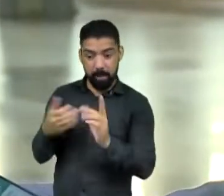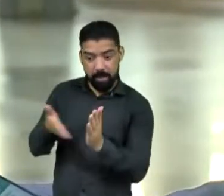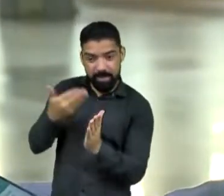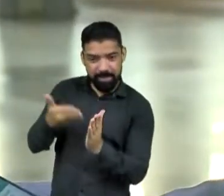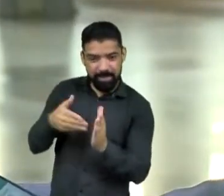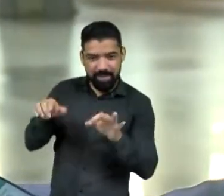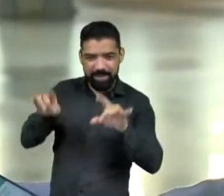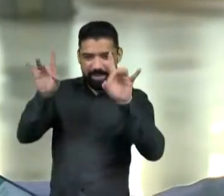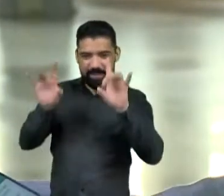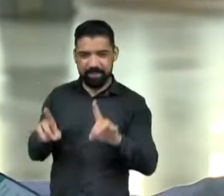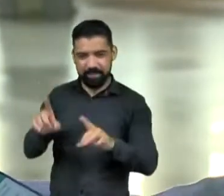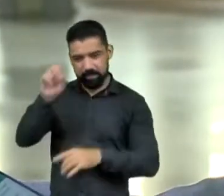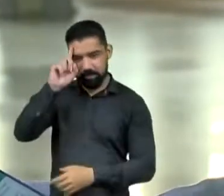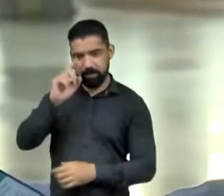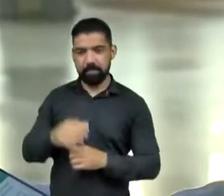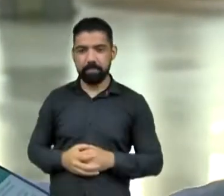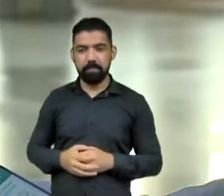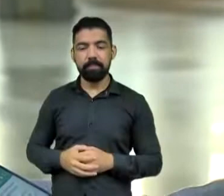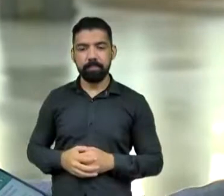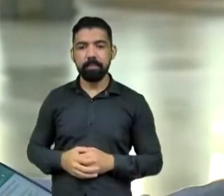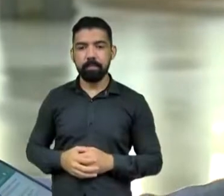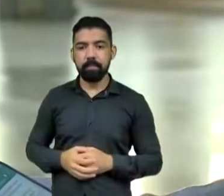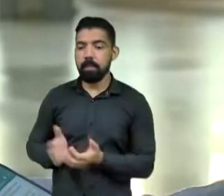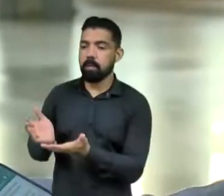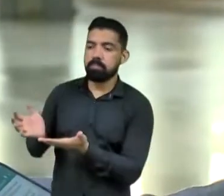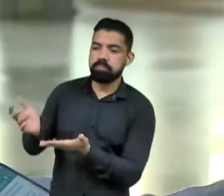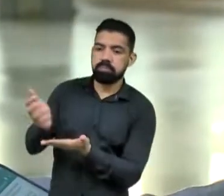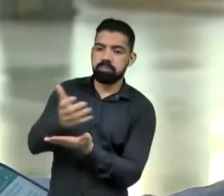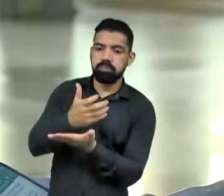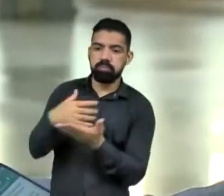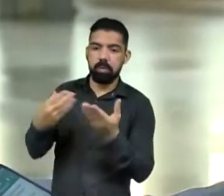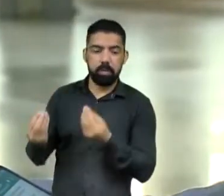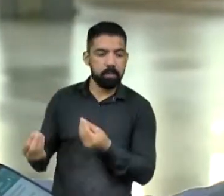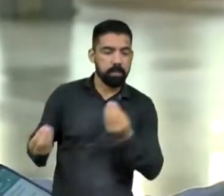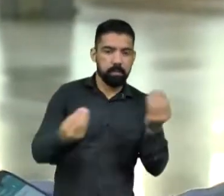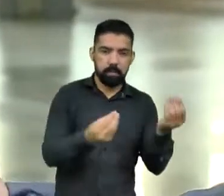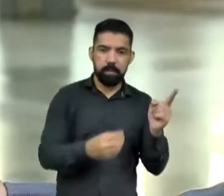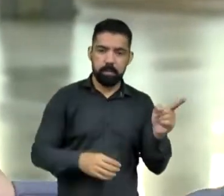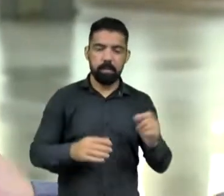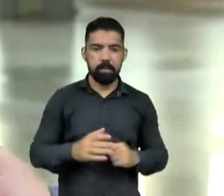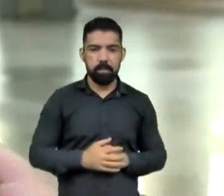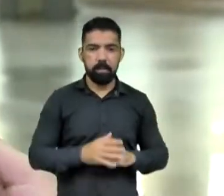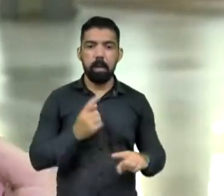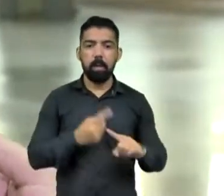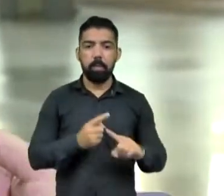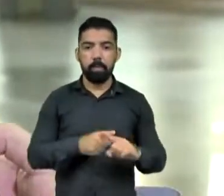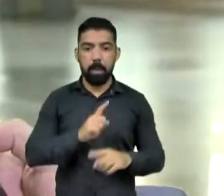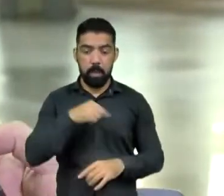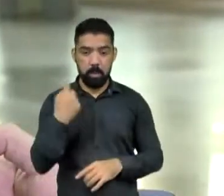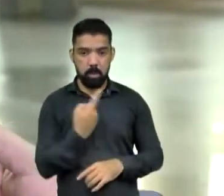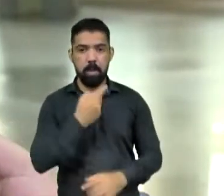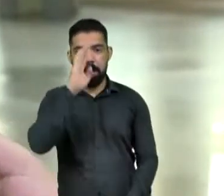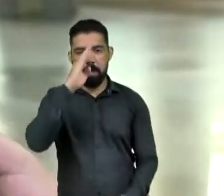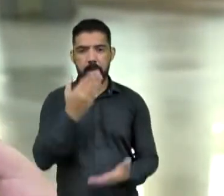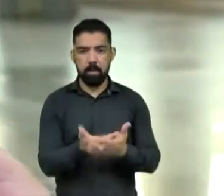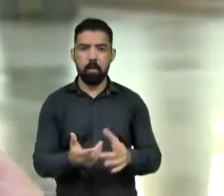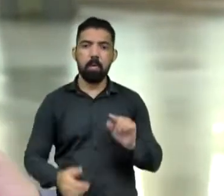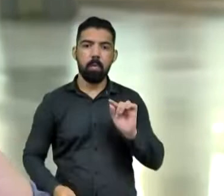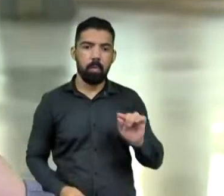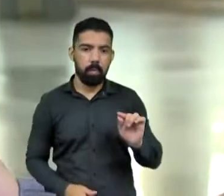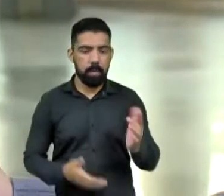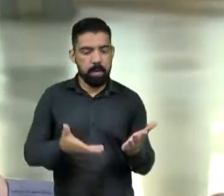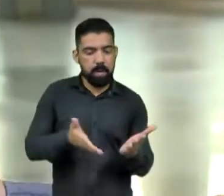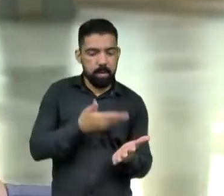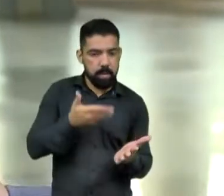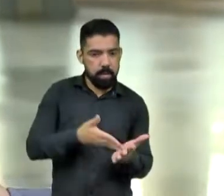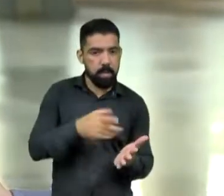desses livros para a doação do sistema prisional. Até porque nós acreditamos que não só a leitura liberta, mas